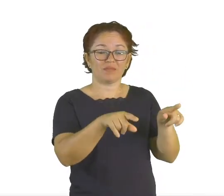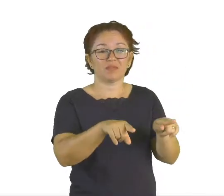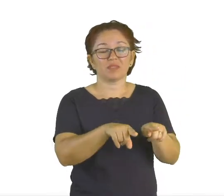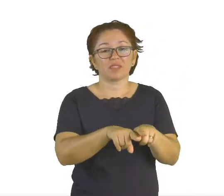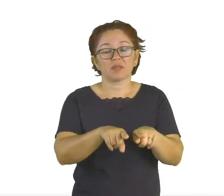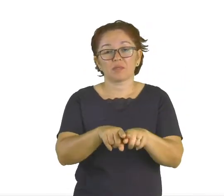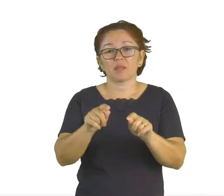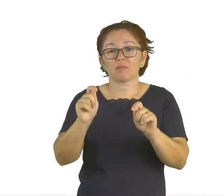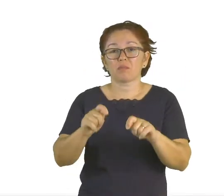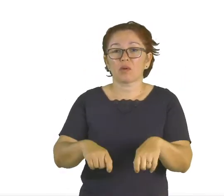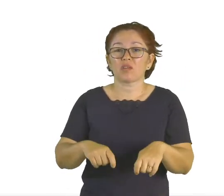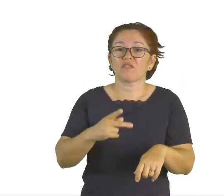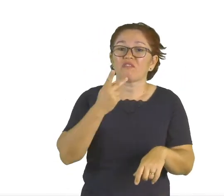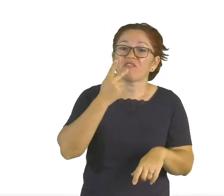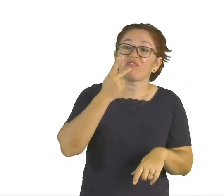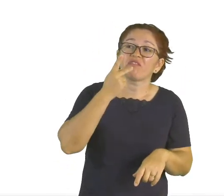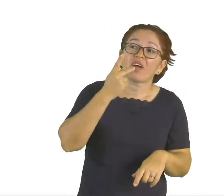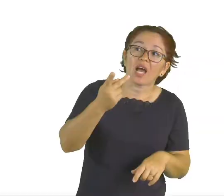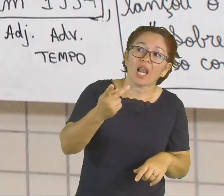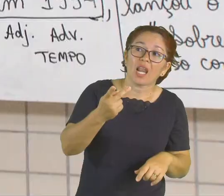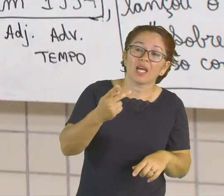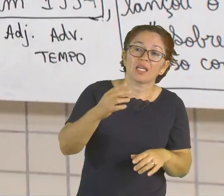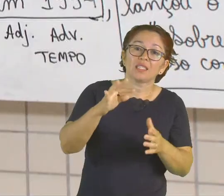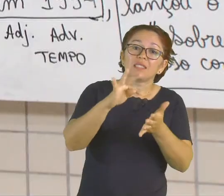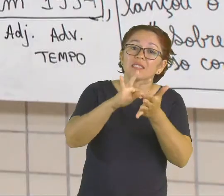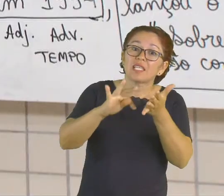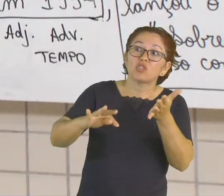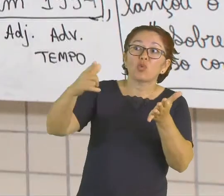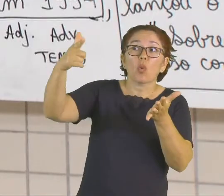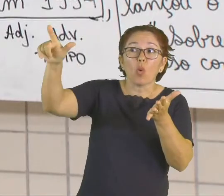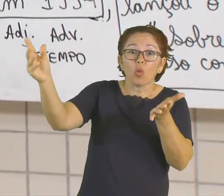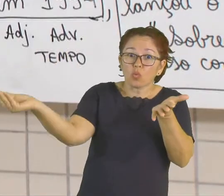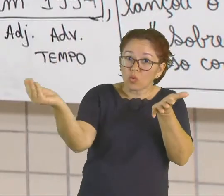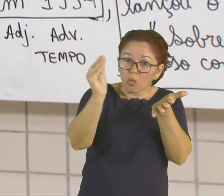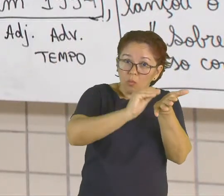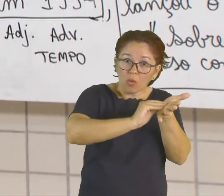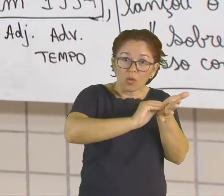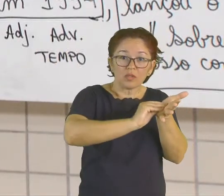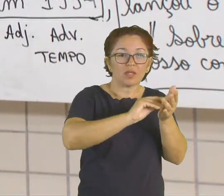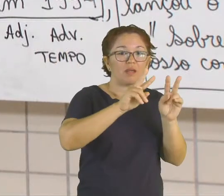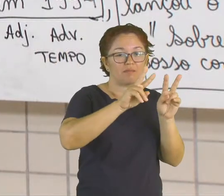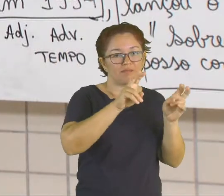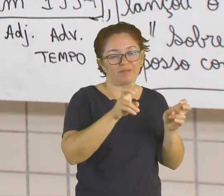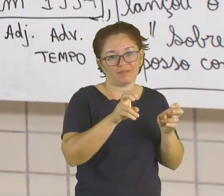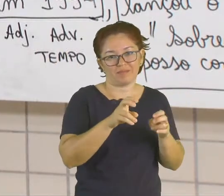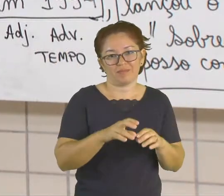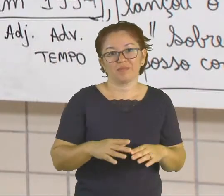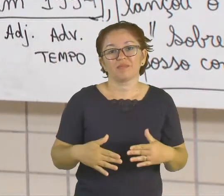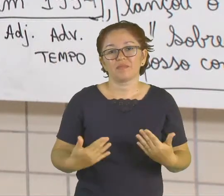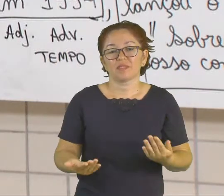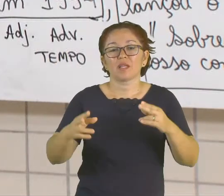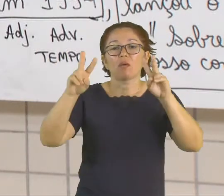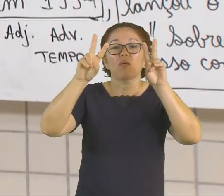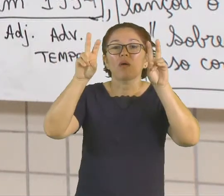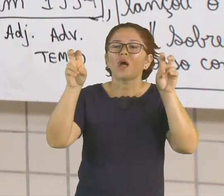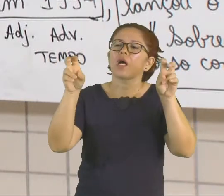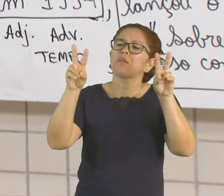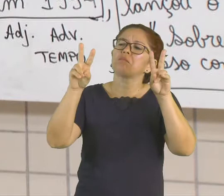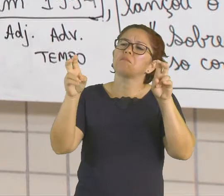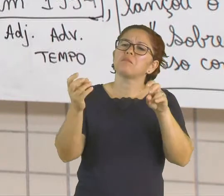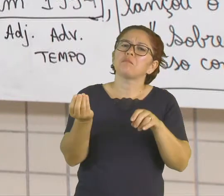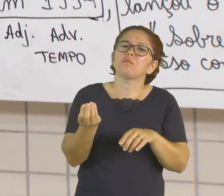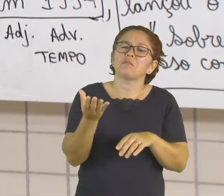citações de algum texto. Então, tá aí um pouquinho do uso das aspas, né? Ele é usado para